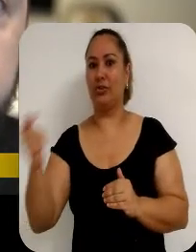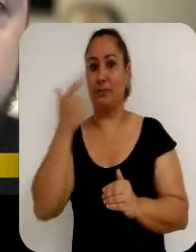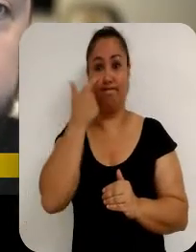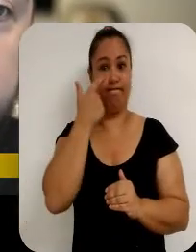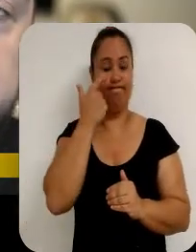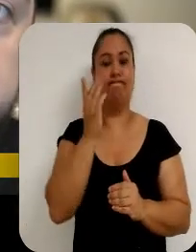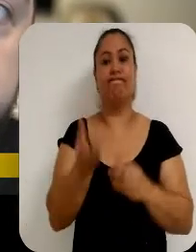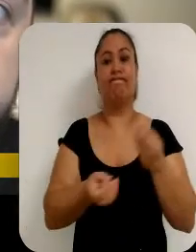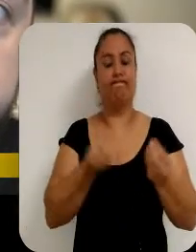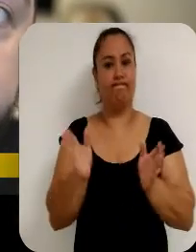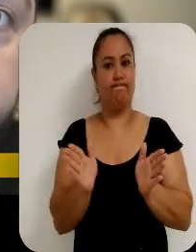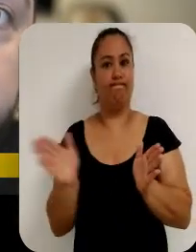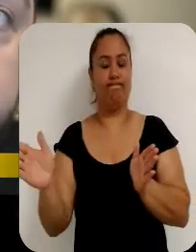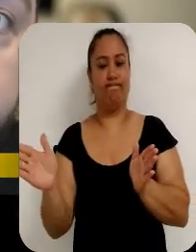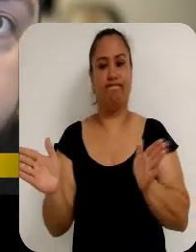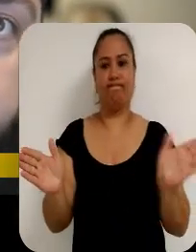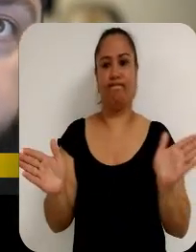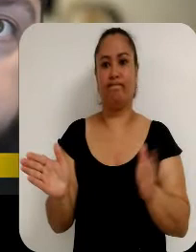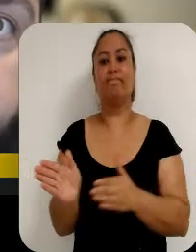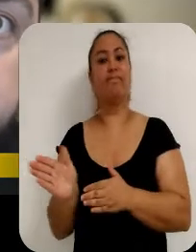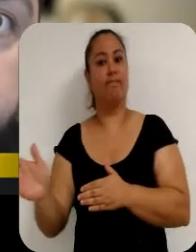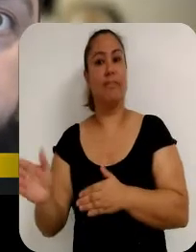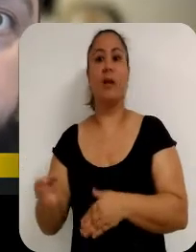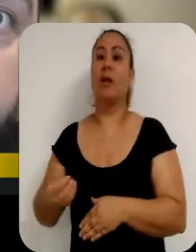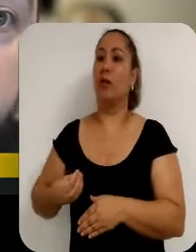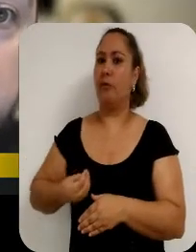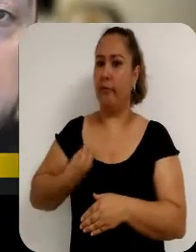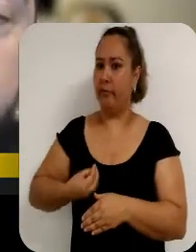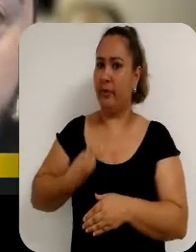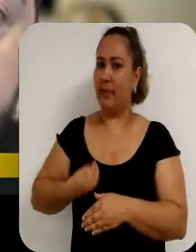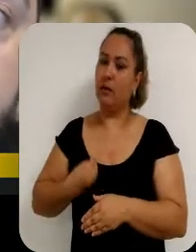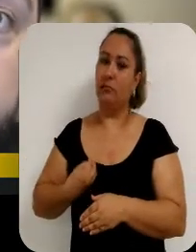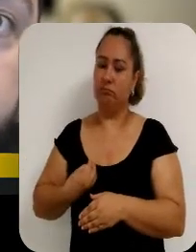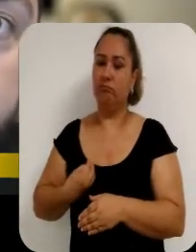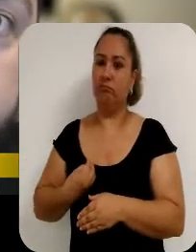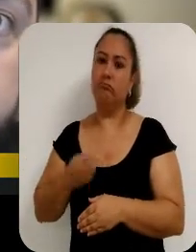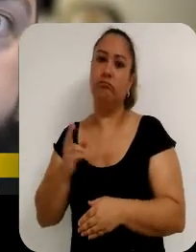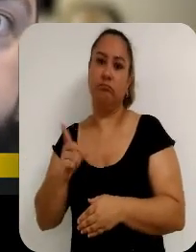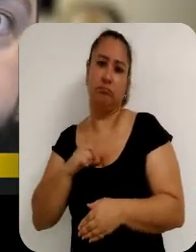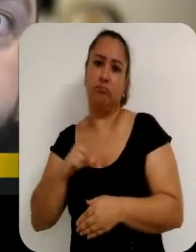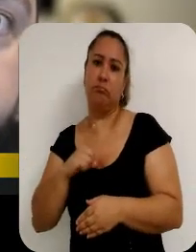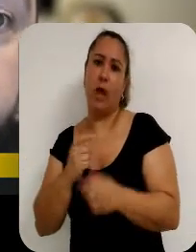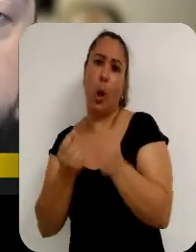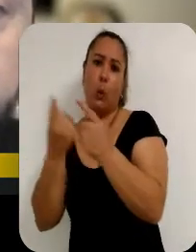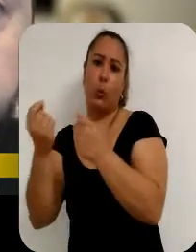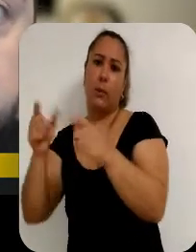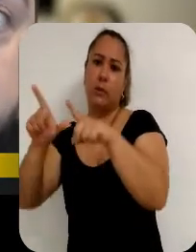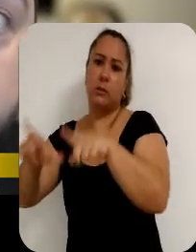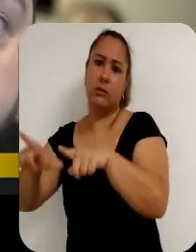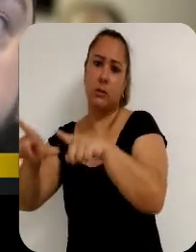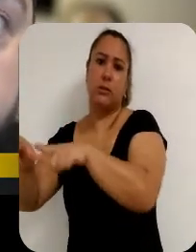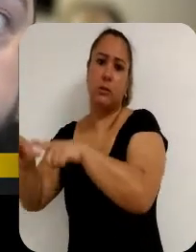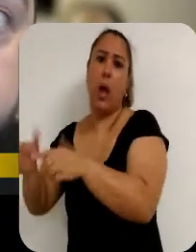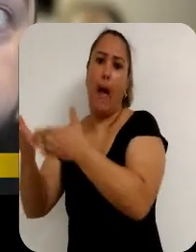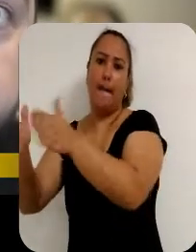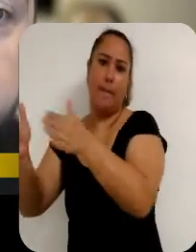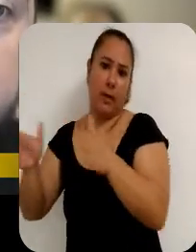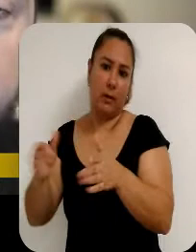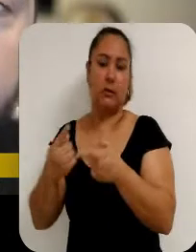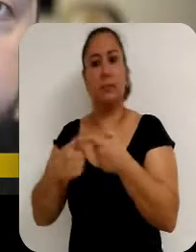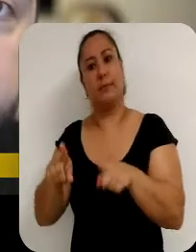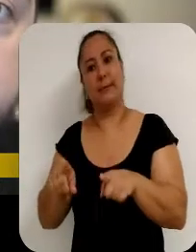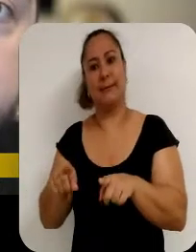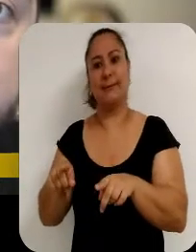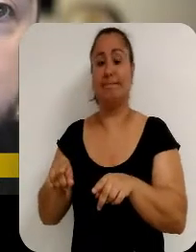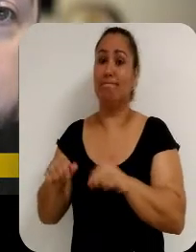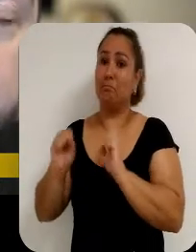a gente tem a vida semi-restrita e tem esse número de mortos, possivelmente mais.